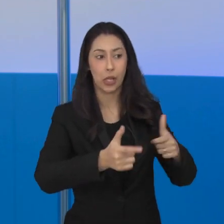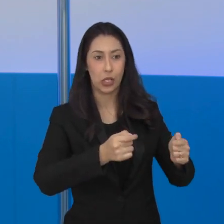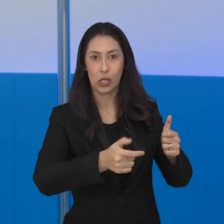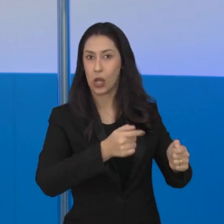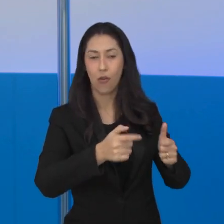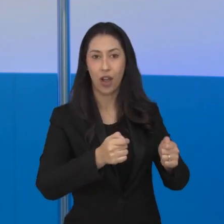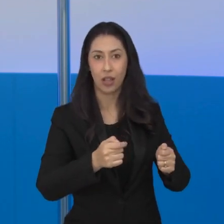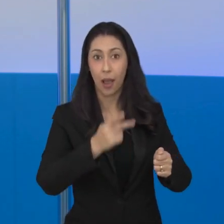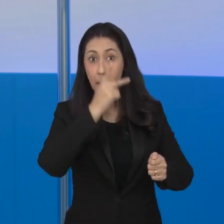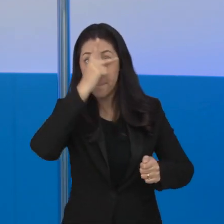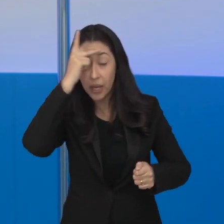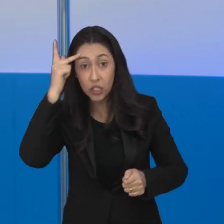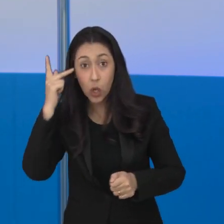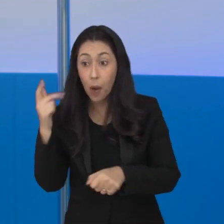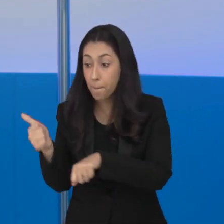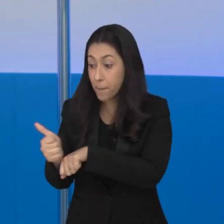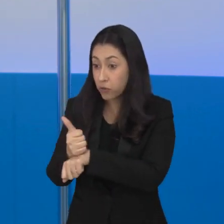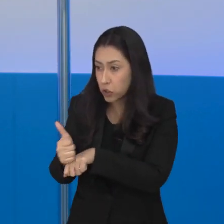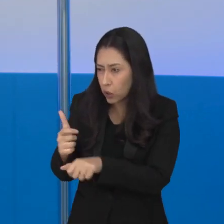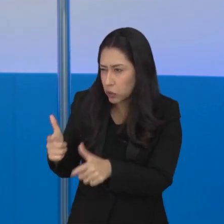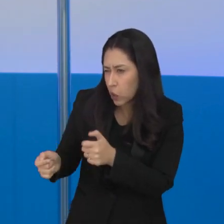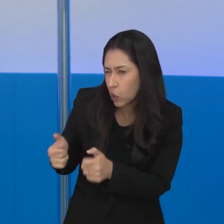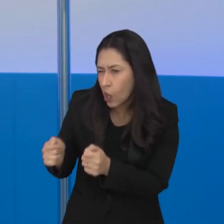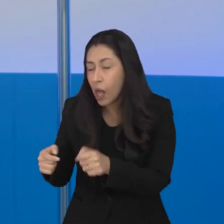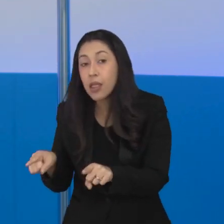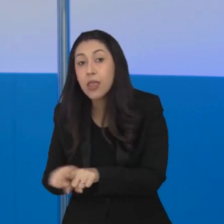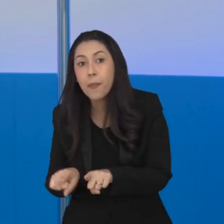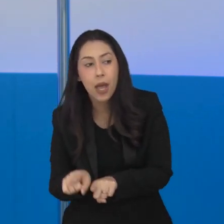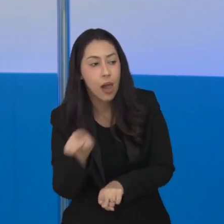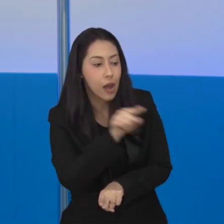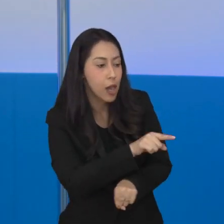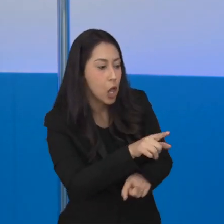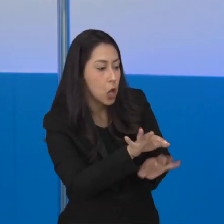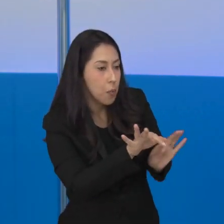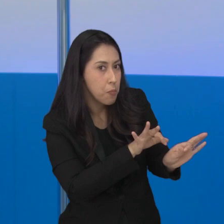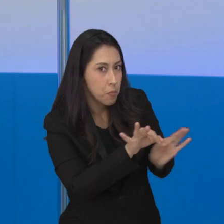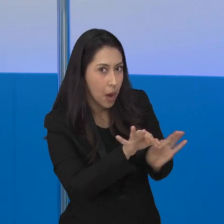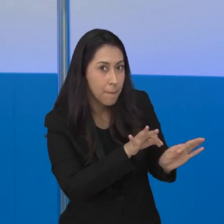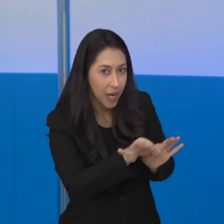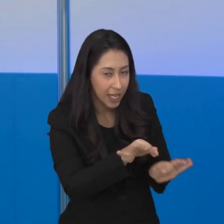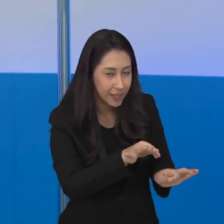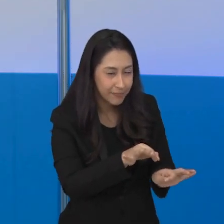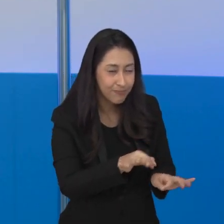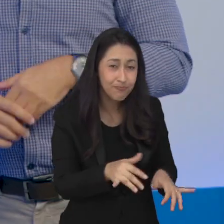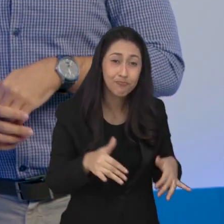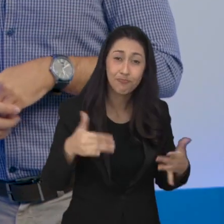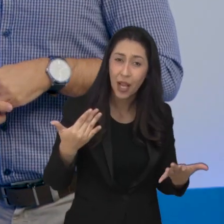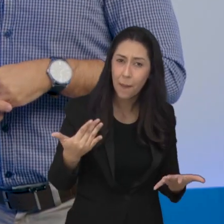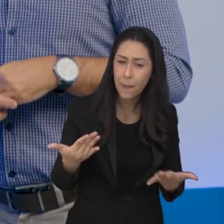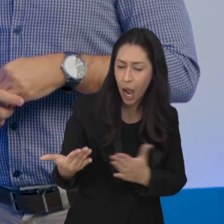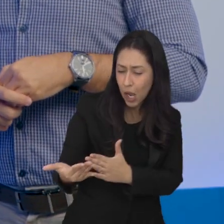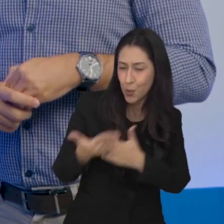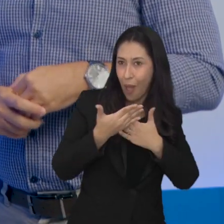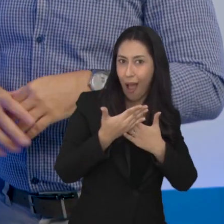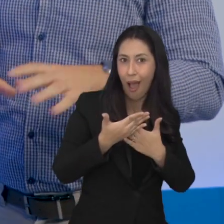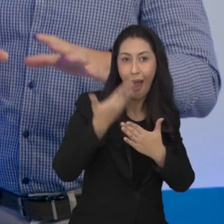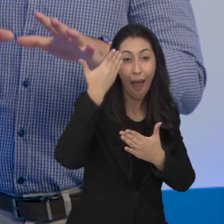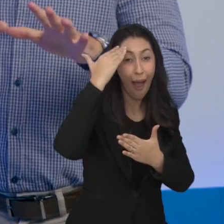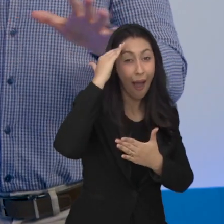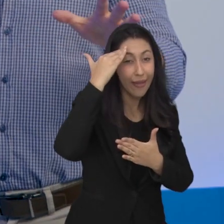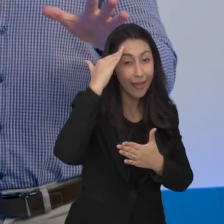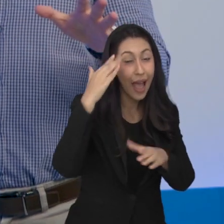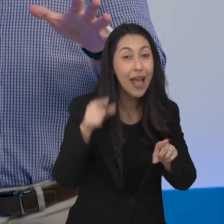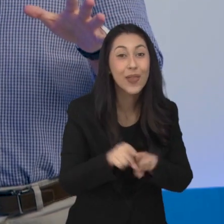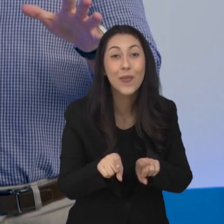jogos eletrônicos, desde quem joga o esporte até quem desenvolve os jogos. E para ajudar a gente a entender